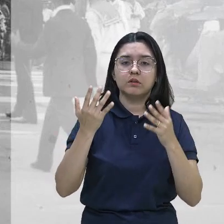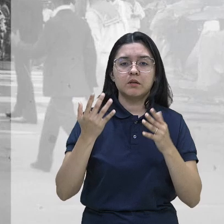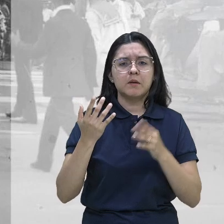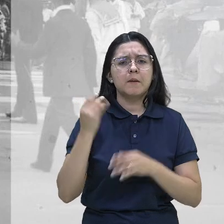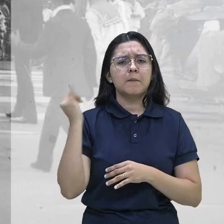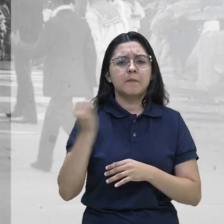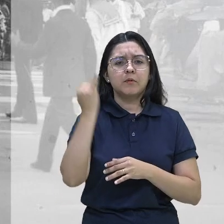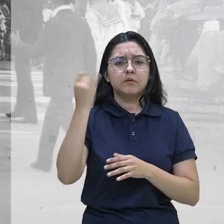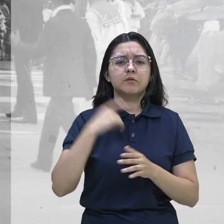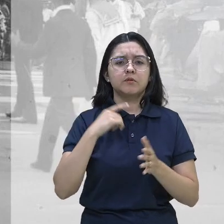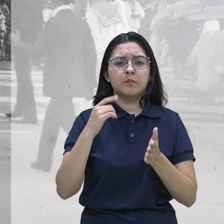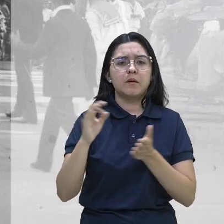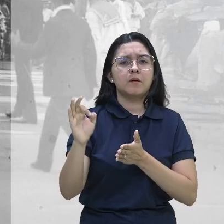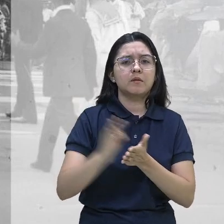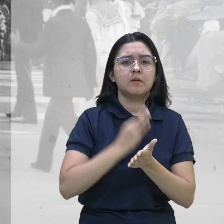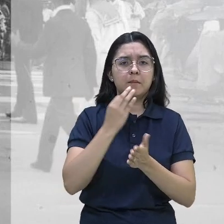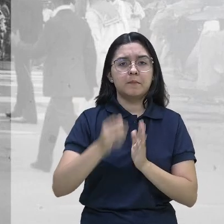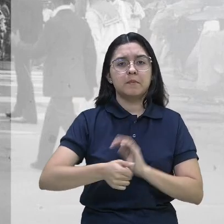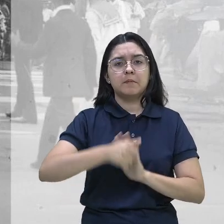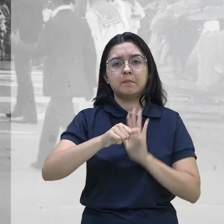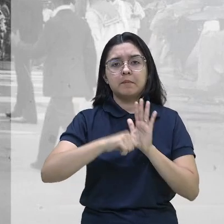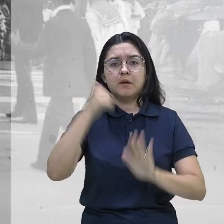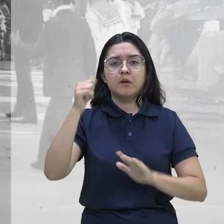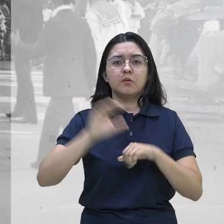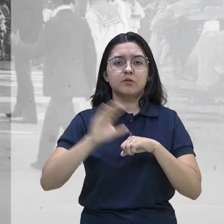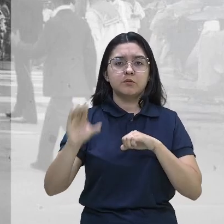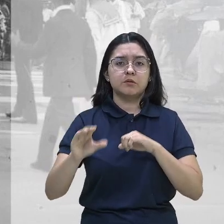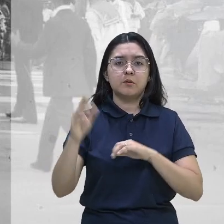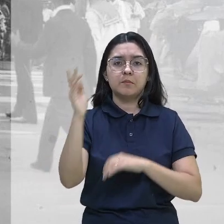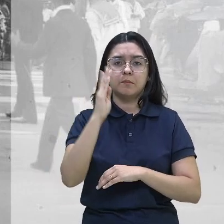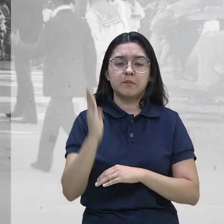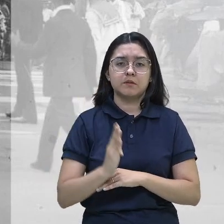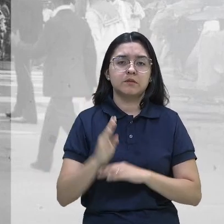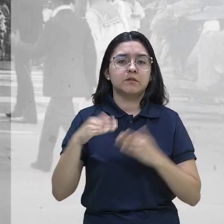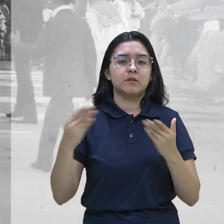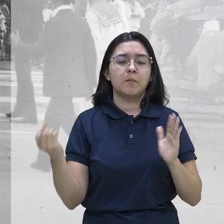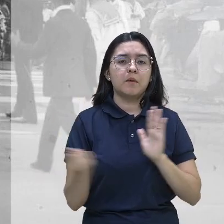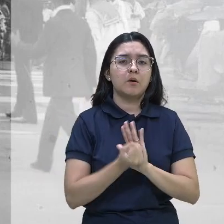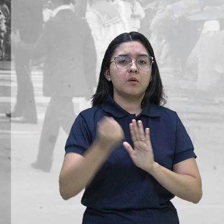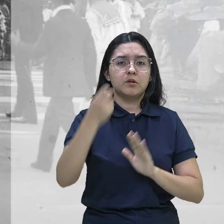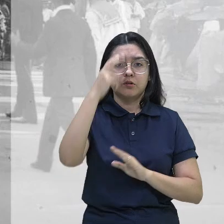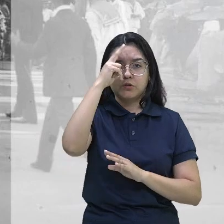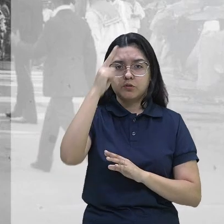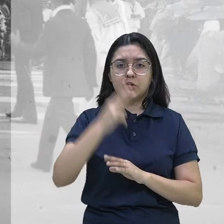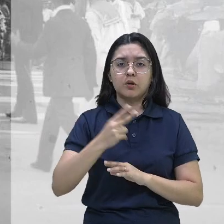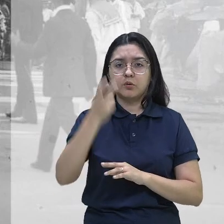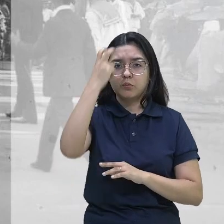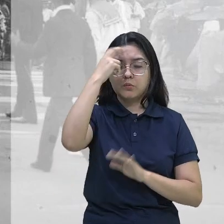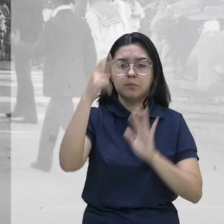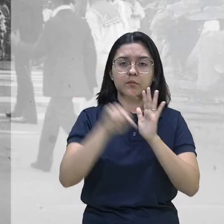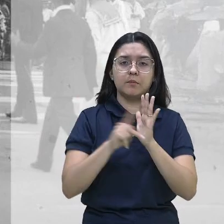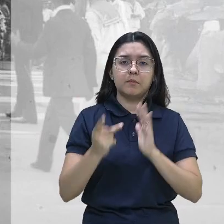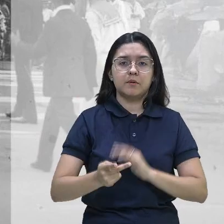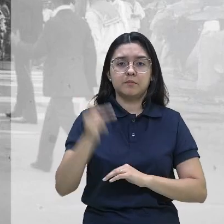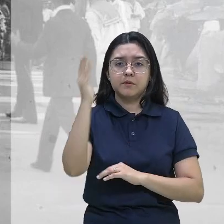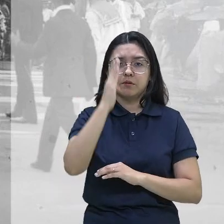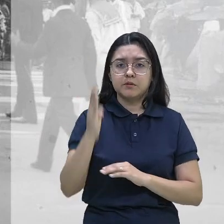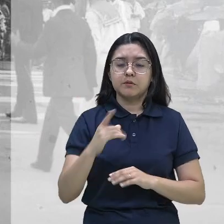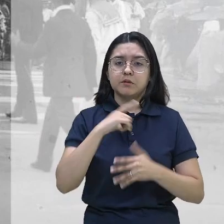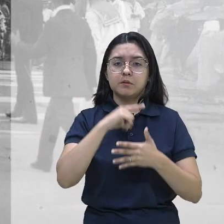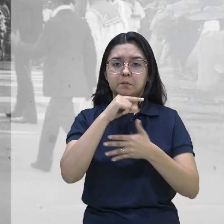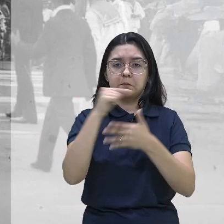primeira Constituição brasileira. Então, é um teatro que marcou a história cultural do nosso país, né? E traz aí